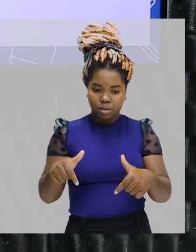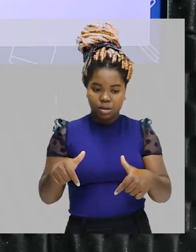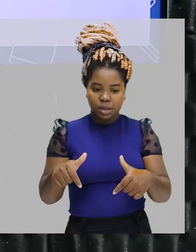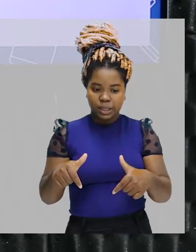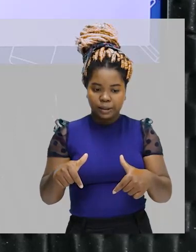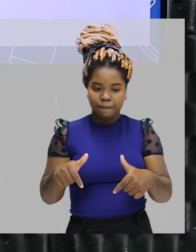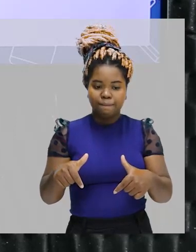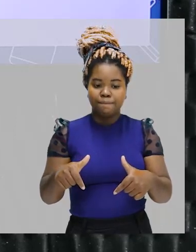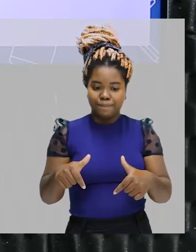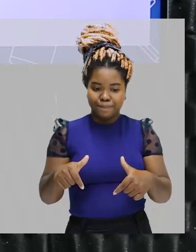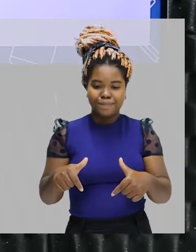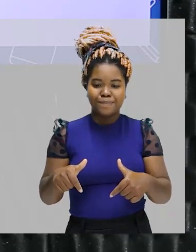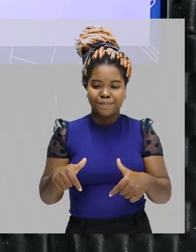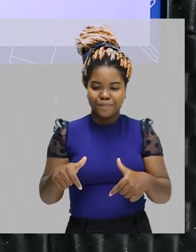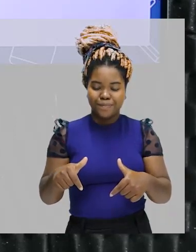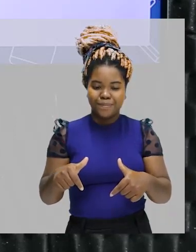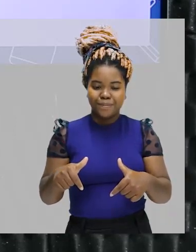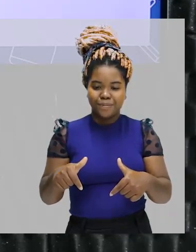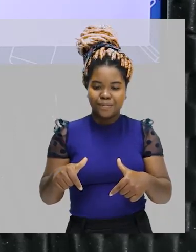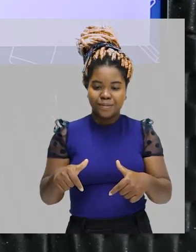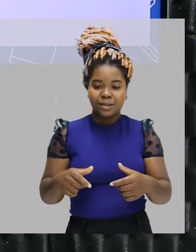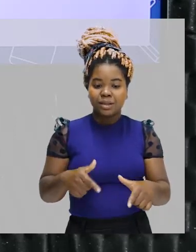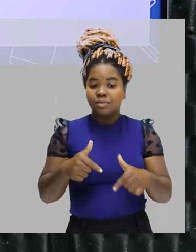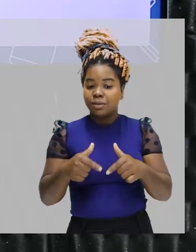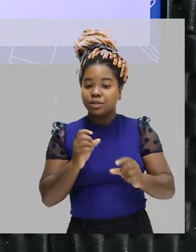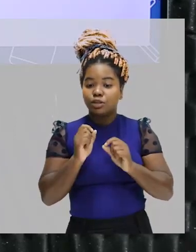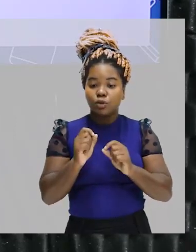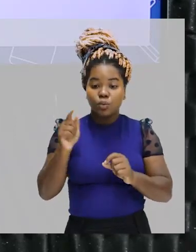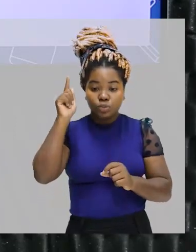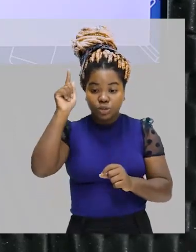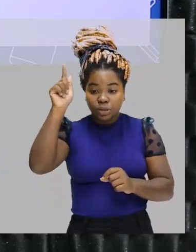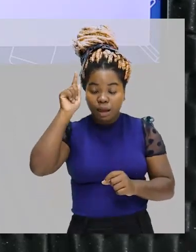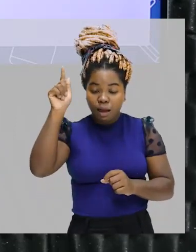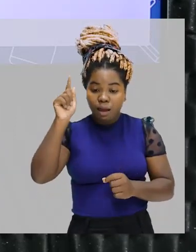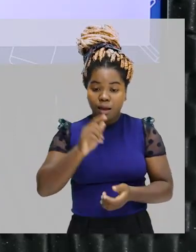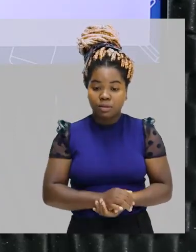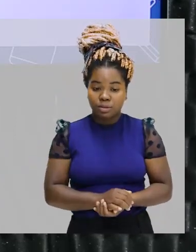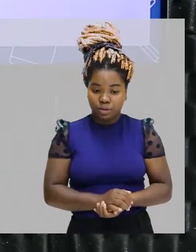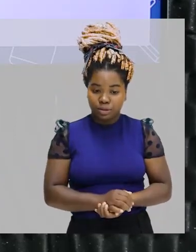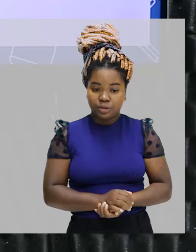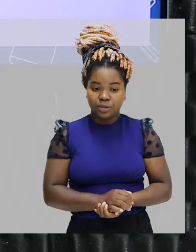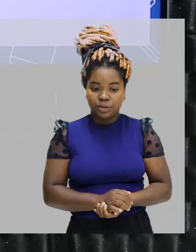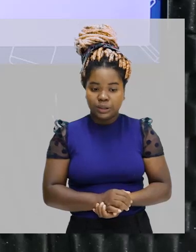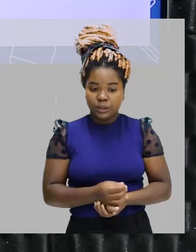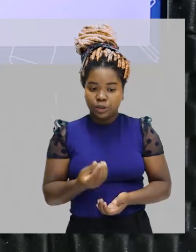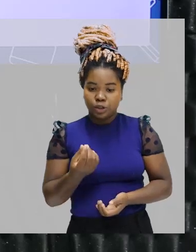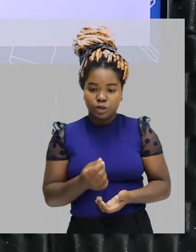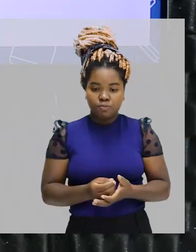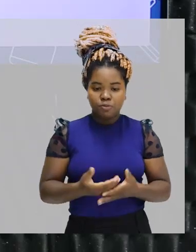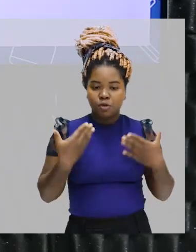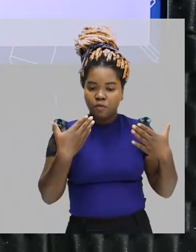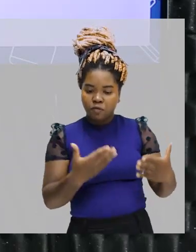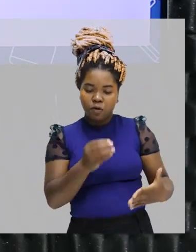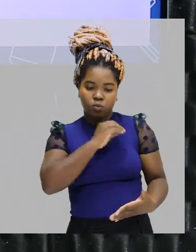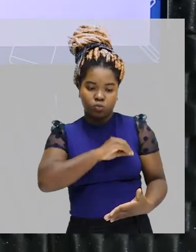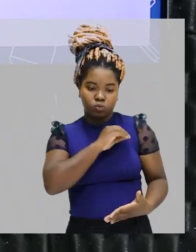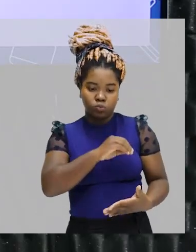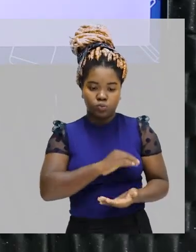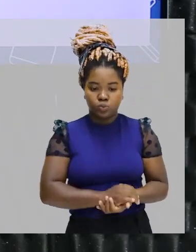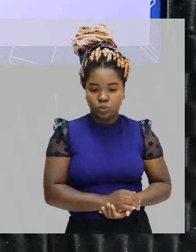como um gerente financeiro. Gerente financeiro que não necessariamente na área de engenharia. Então,